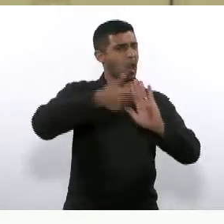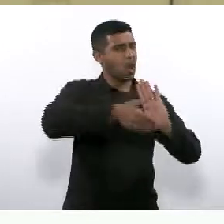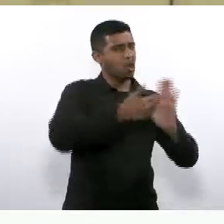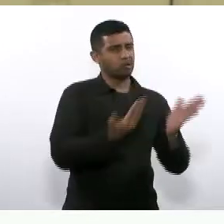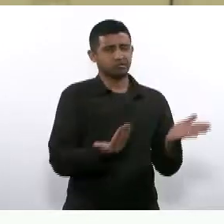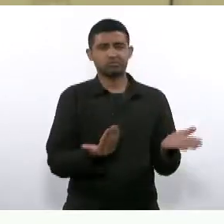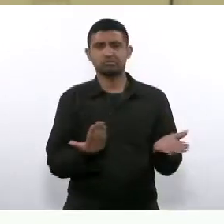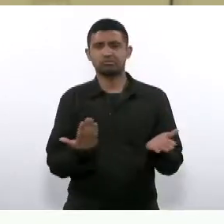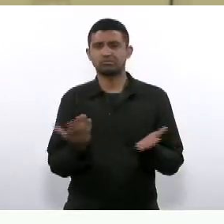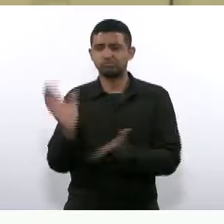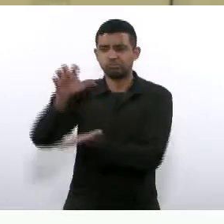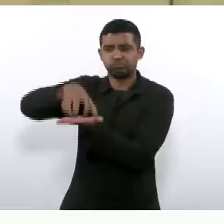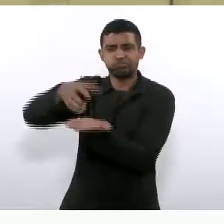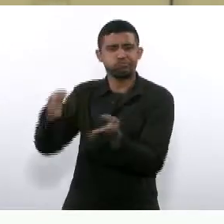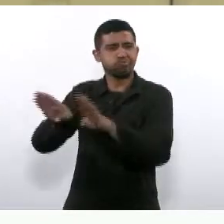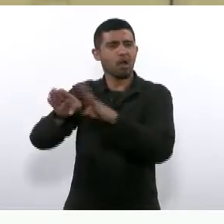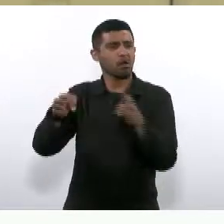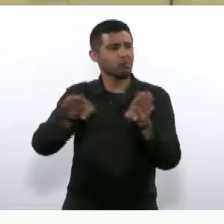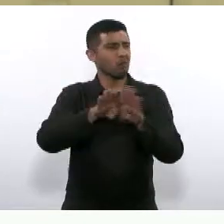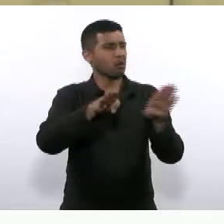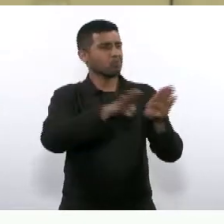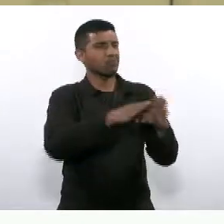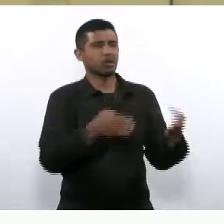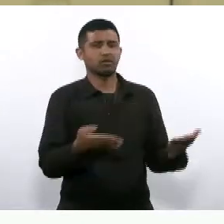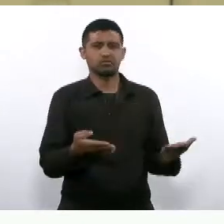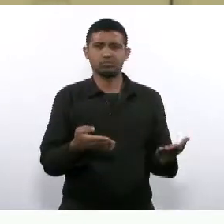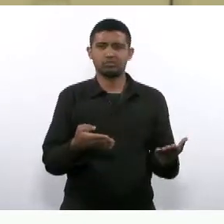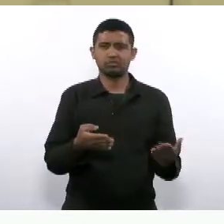às mulheres, de luta contra